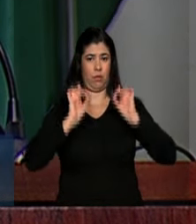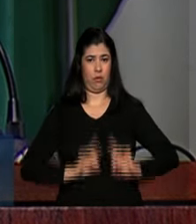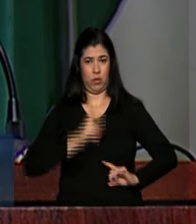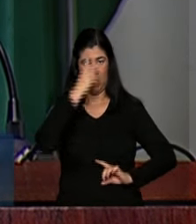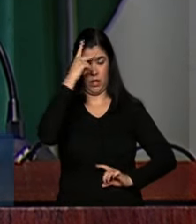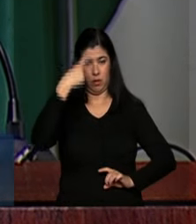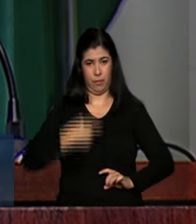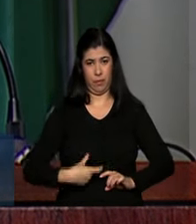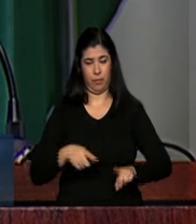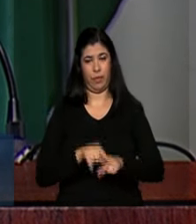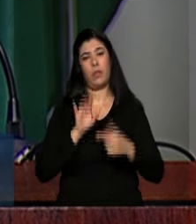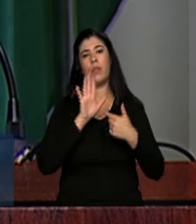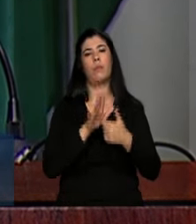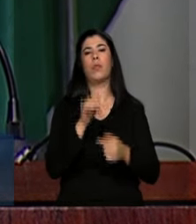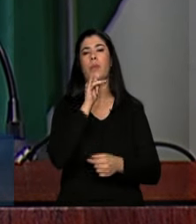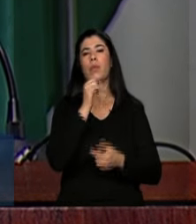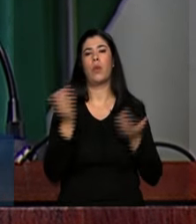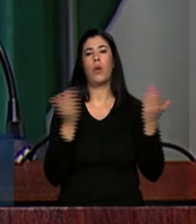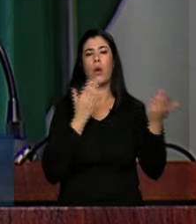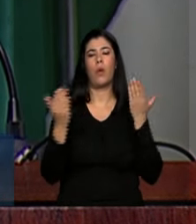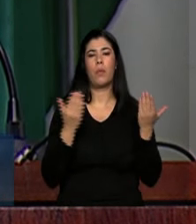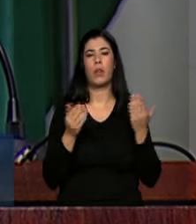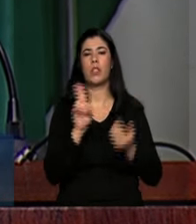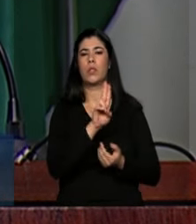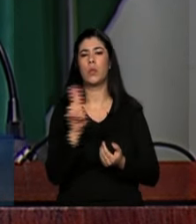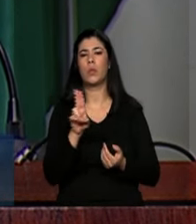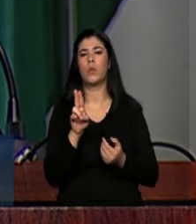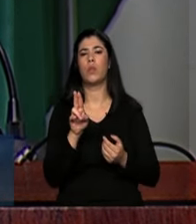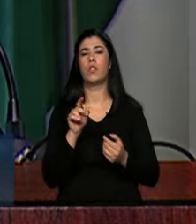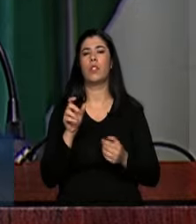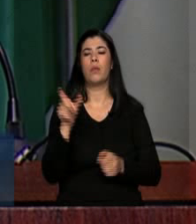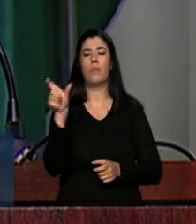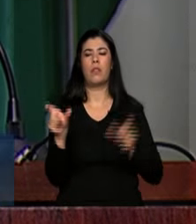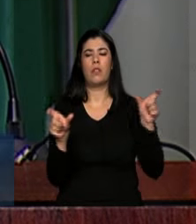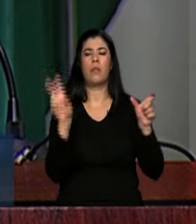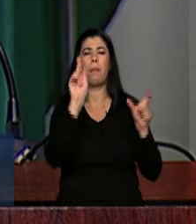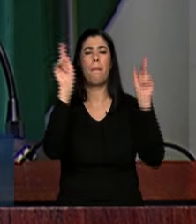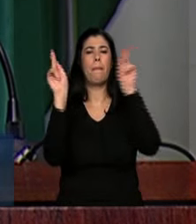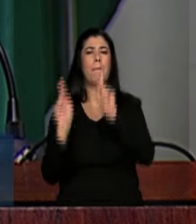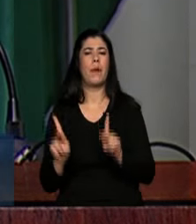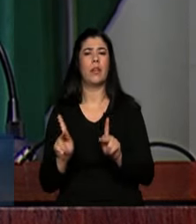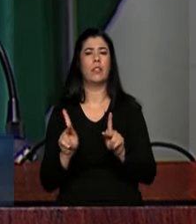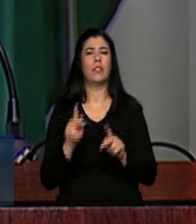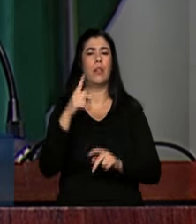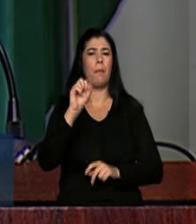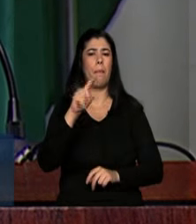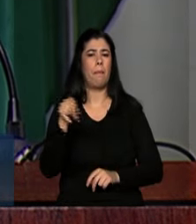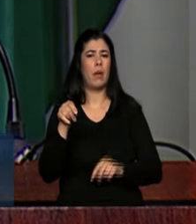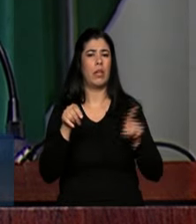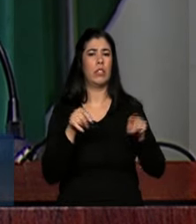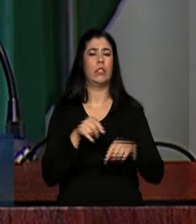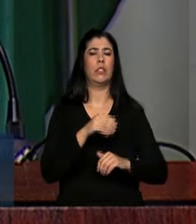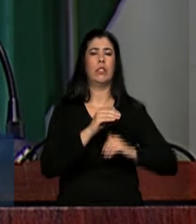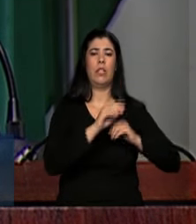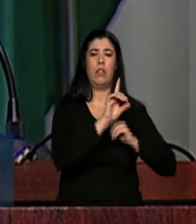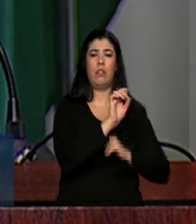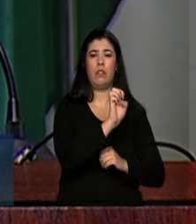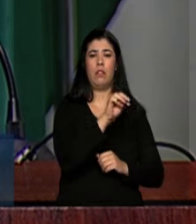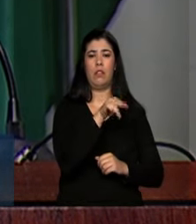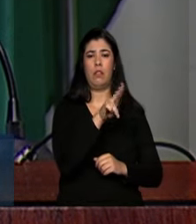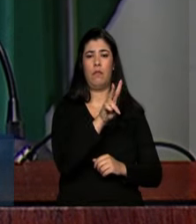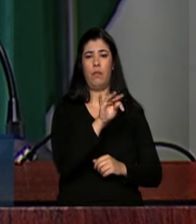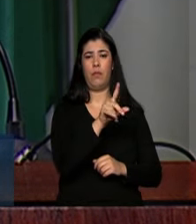Cabe aqui a imagem do binômio porque ambos os conceitos, paz e desenvolvimento, são interdependentes e se